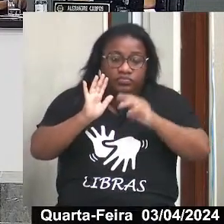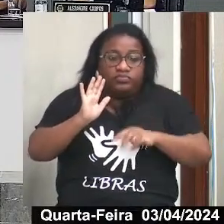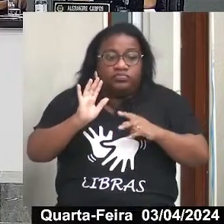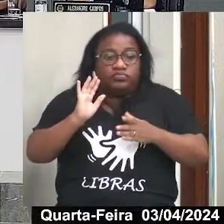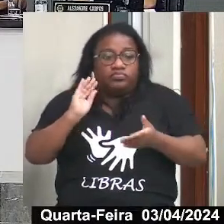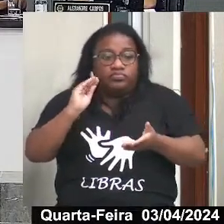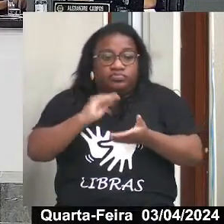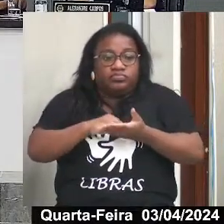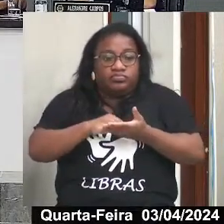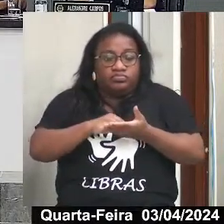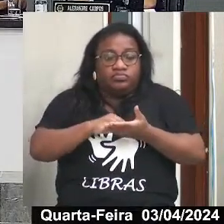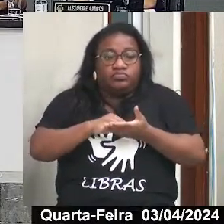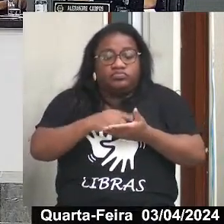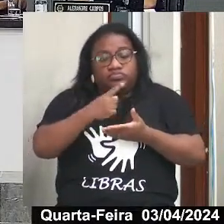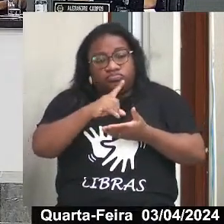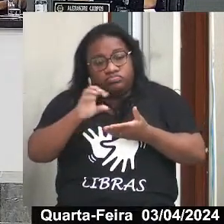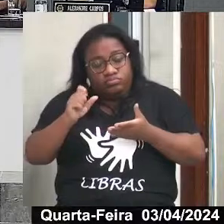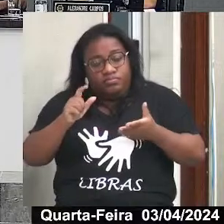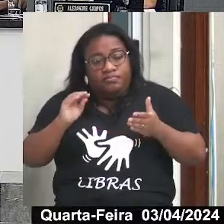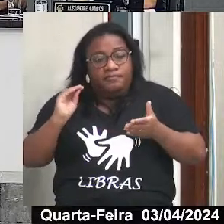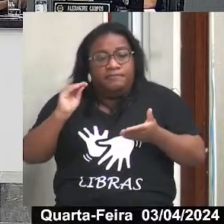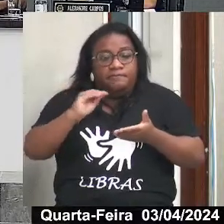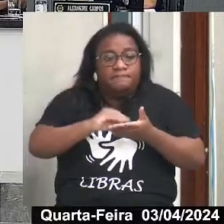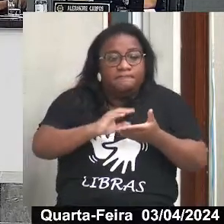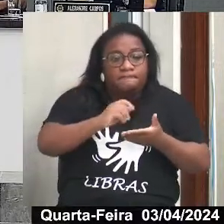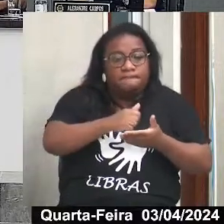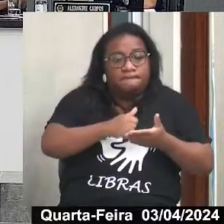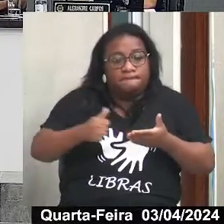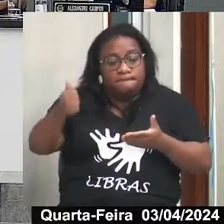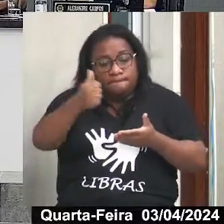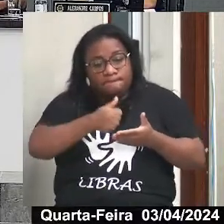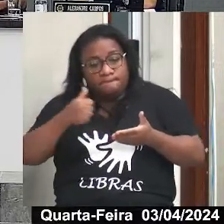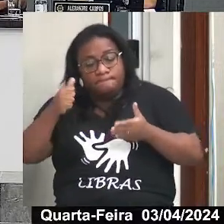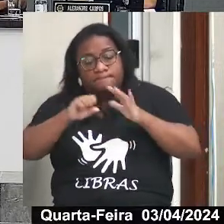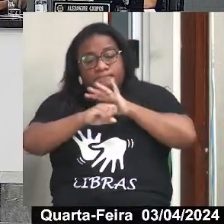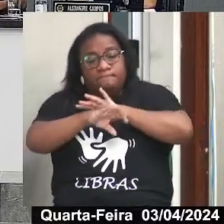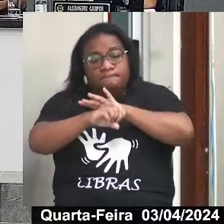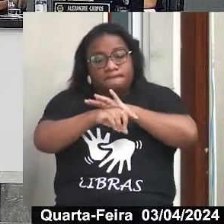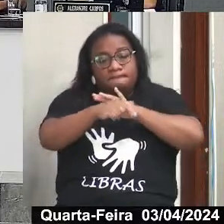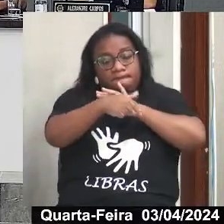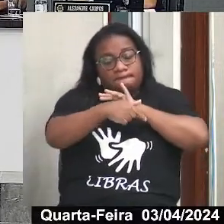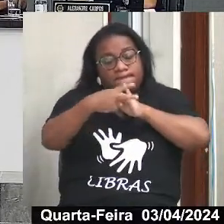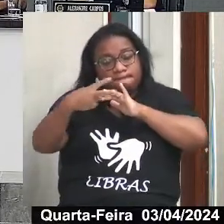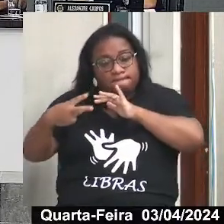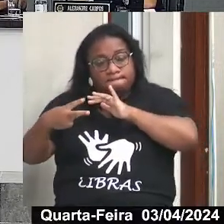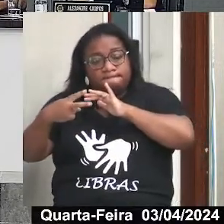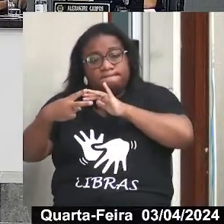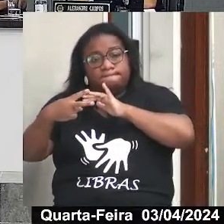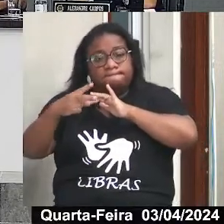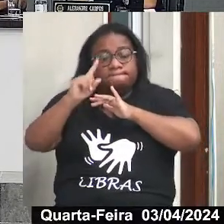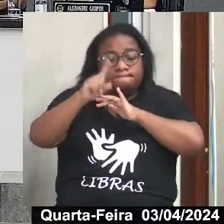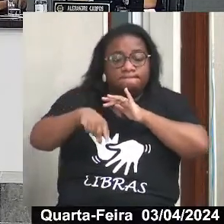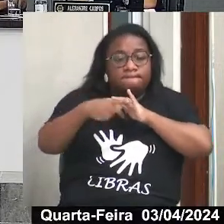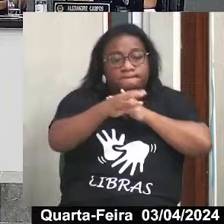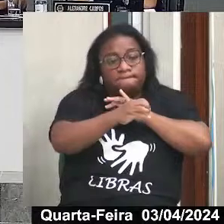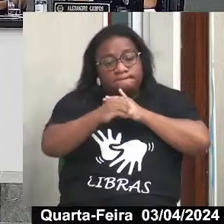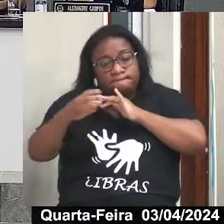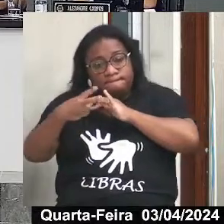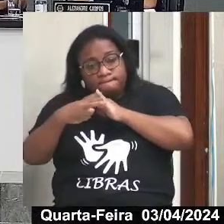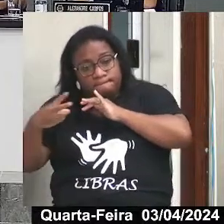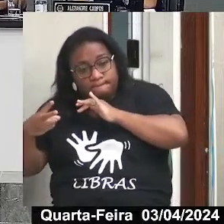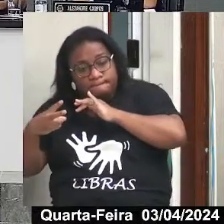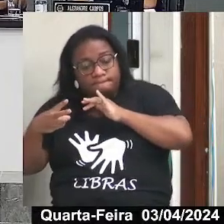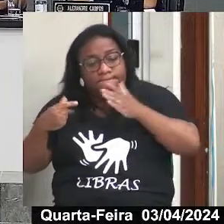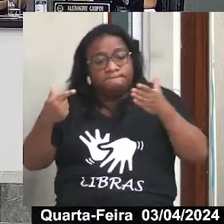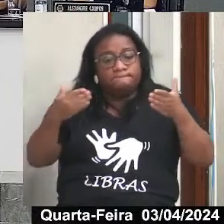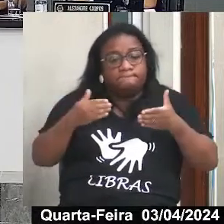Chile, da rede da Sabesp, sendo que a mesma não está ligada à rede da Sabesp. Indicação 72/24. Indica o chefe do